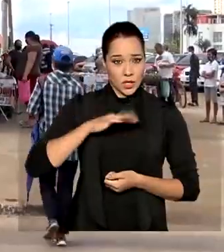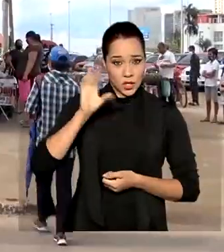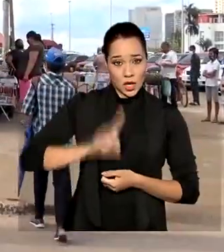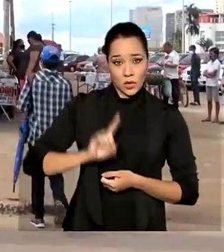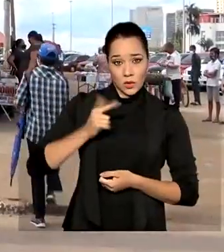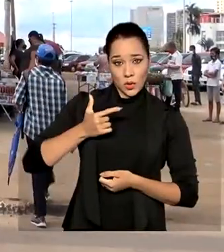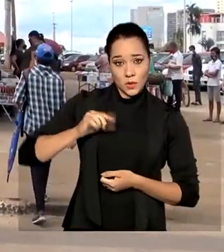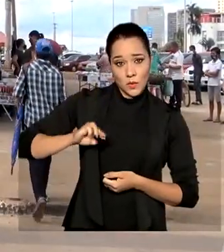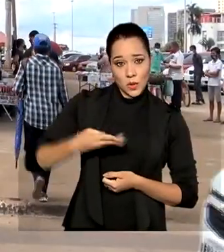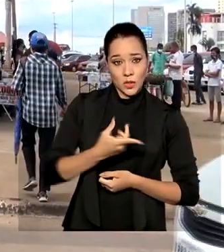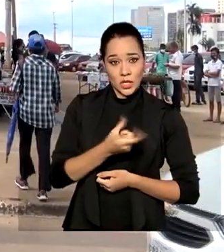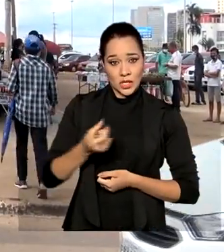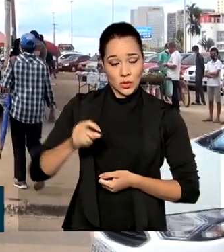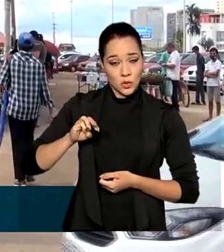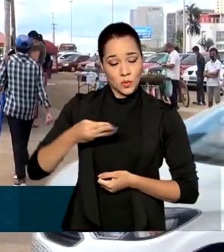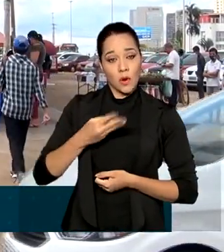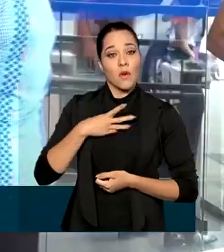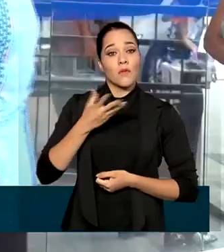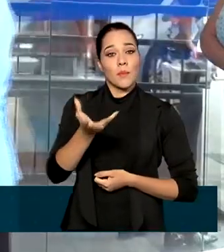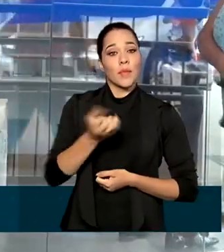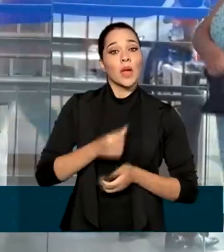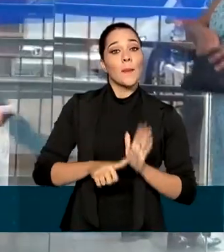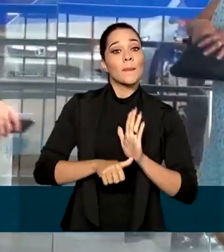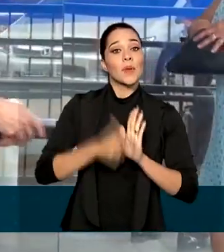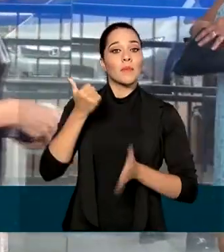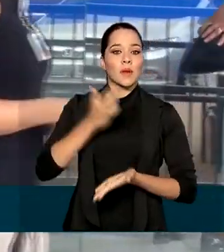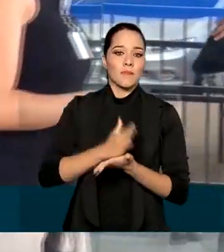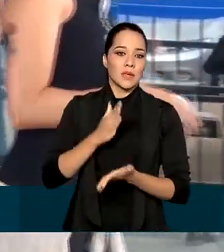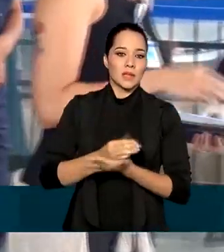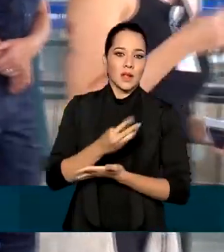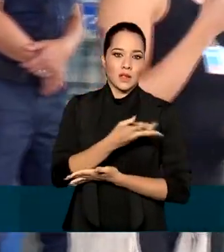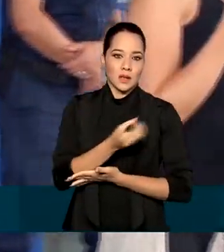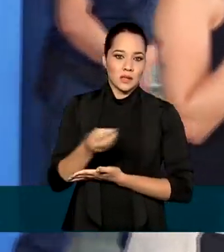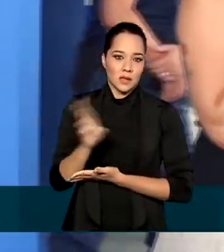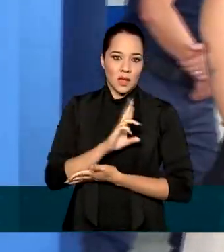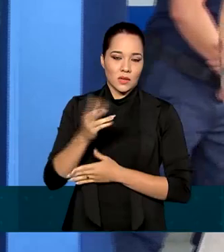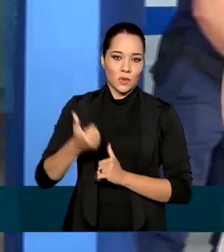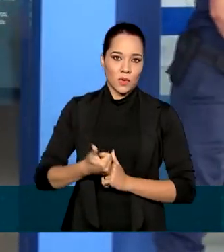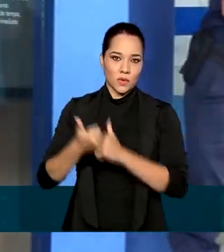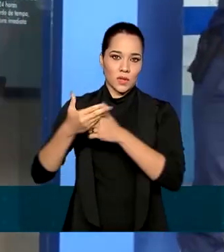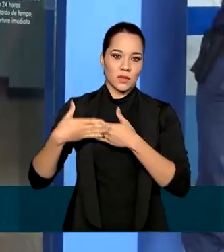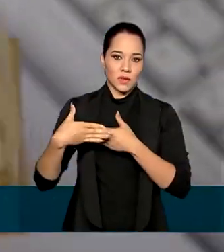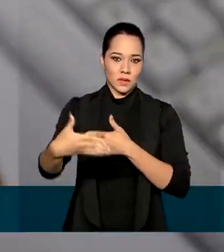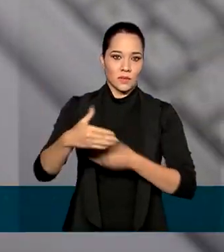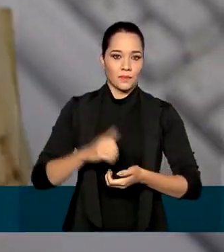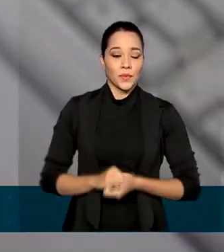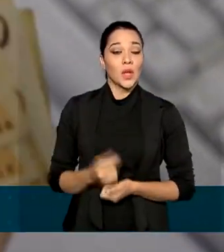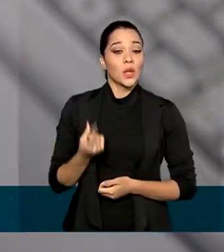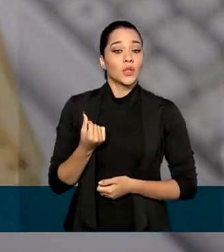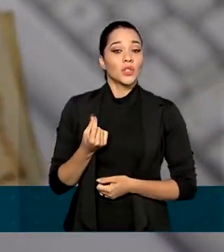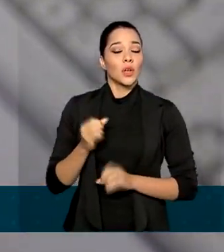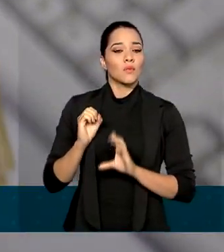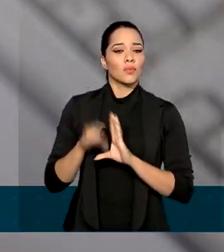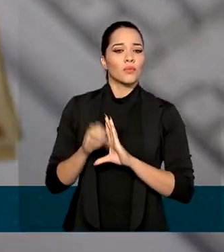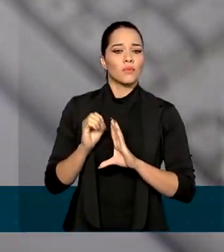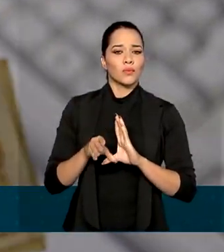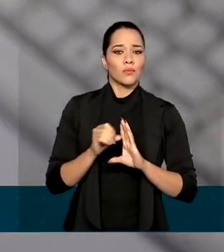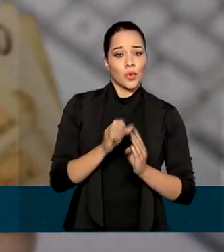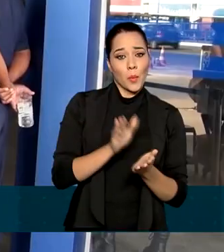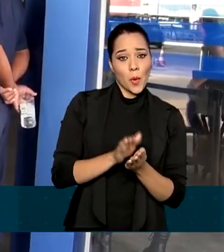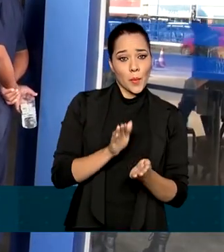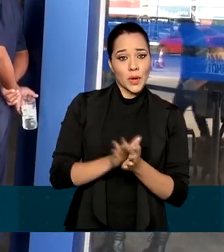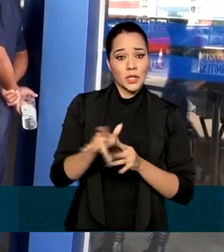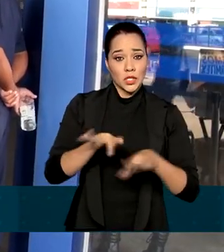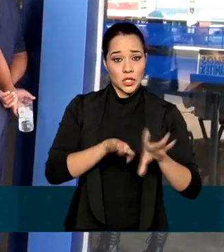2 milhões e 300 mil vão receber a primeira parcela de 300 reais do auxílio à extensão. O dinheiro será depositado na conta